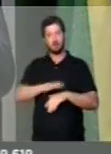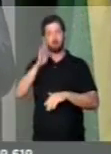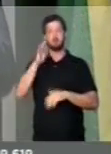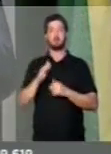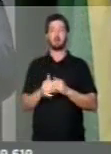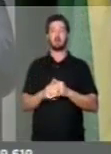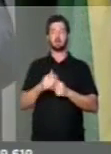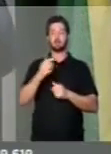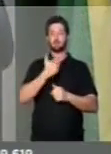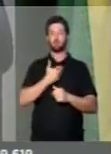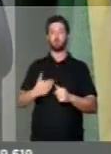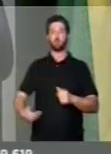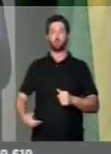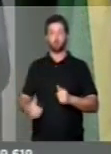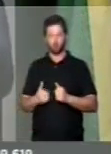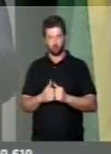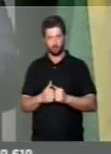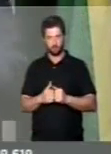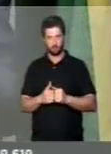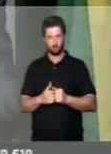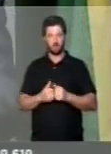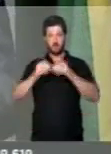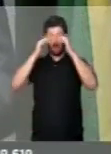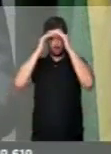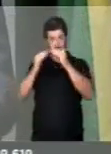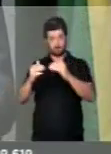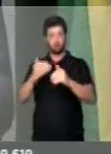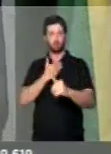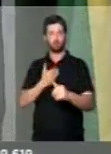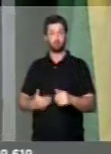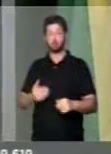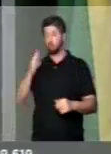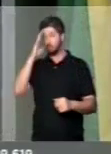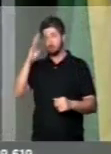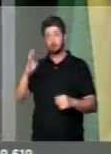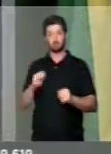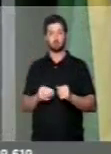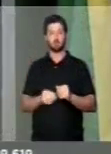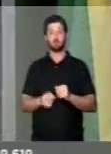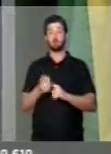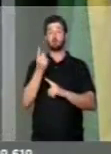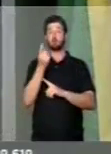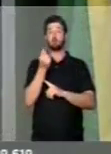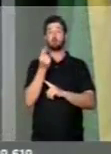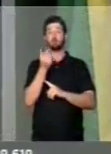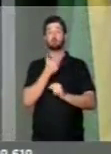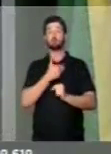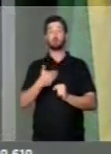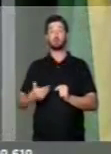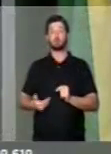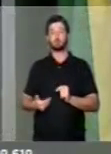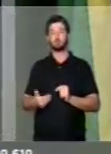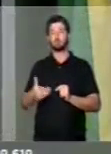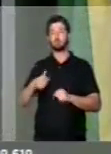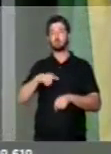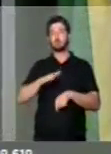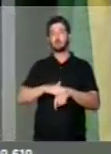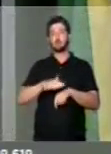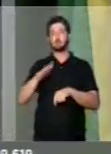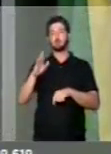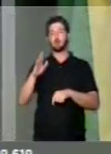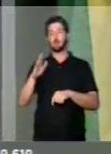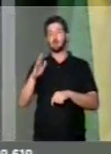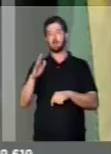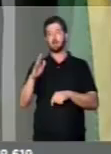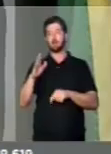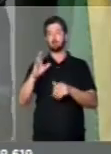estruturas públicas, a respeitá-las e, especialmente, fazer com que o dinheiro público seja